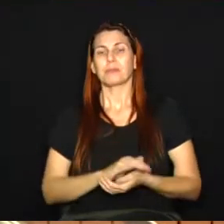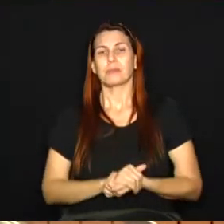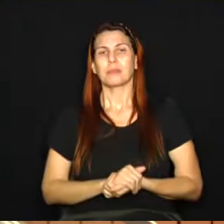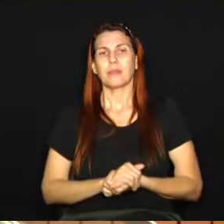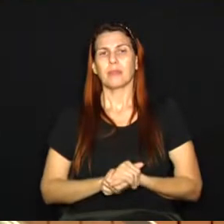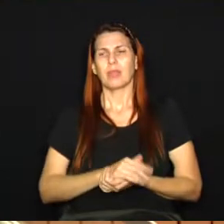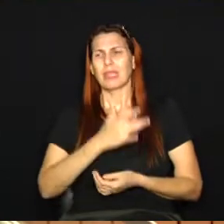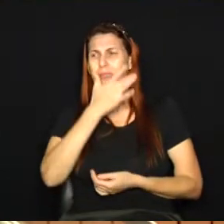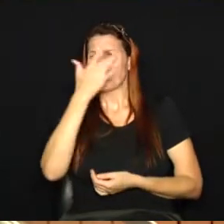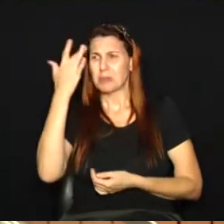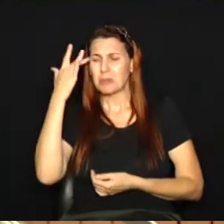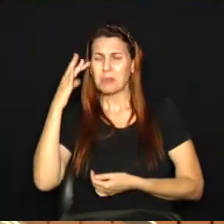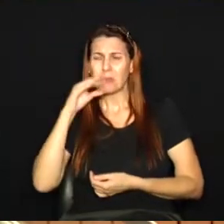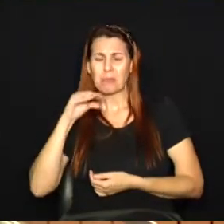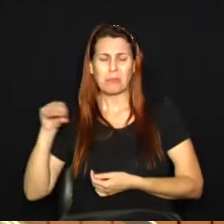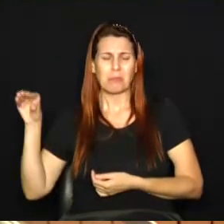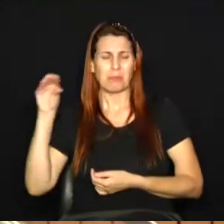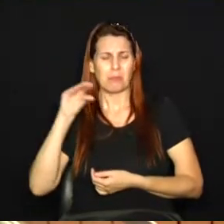falas que não são